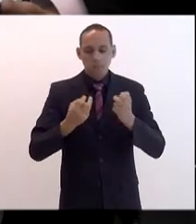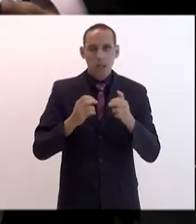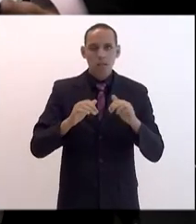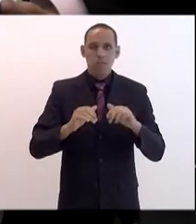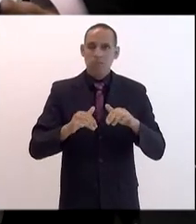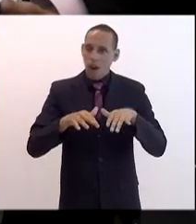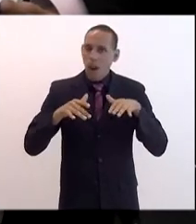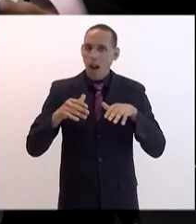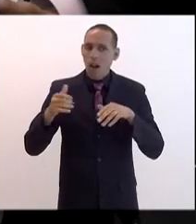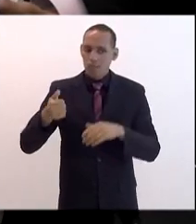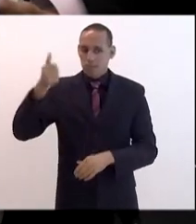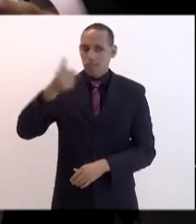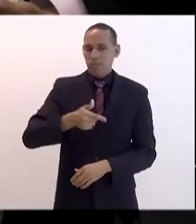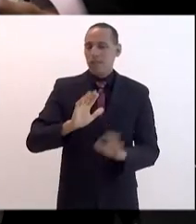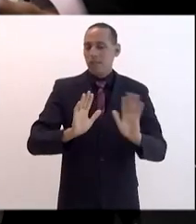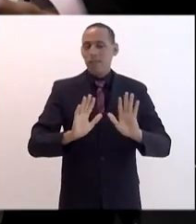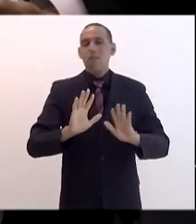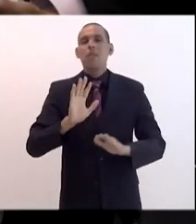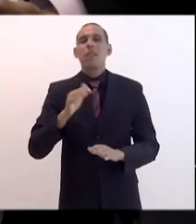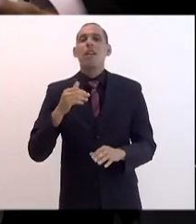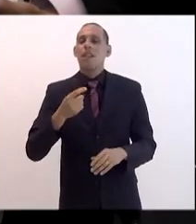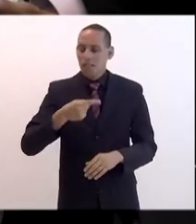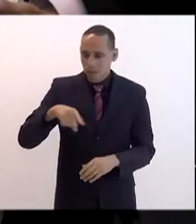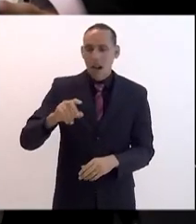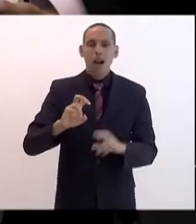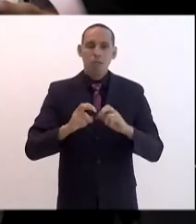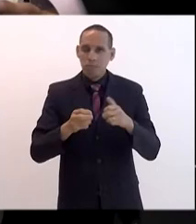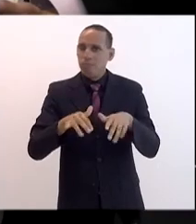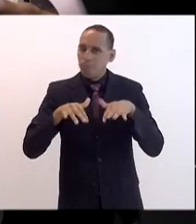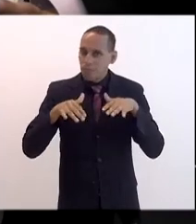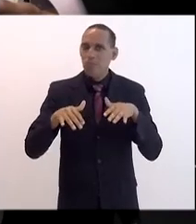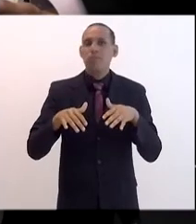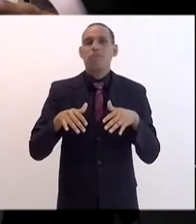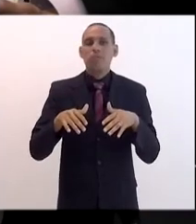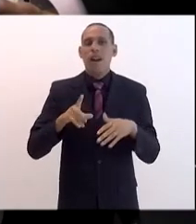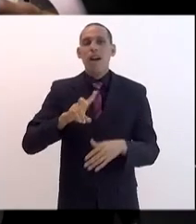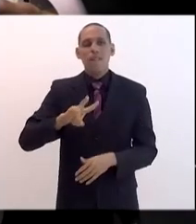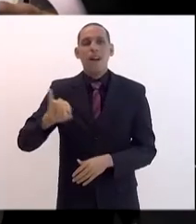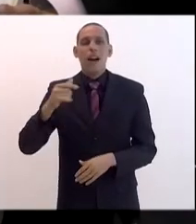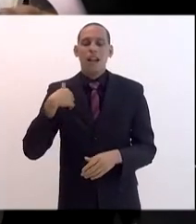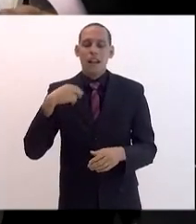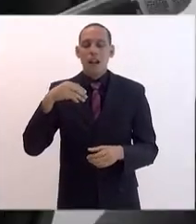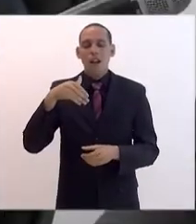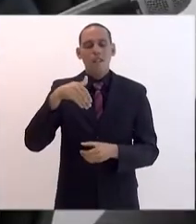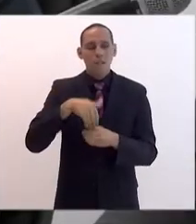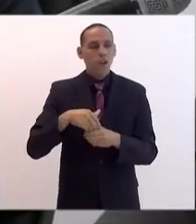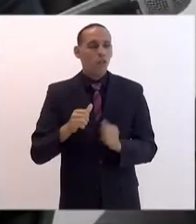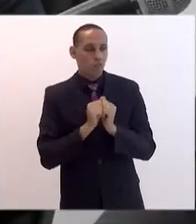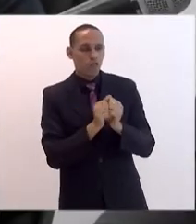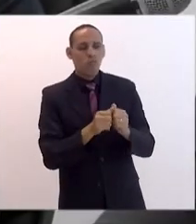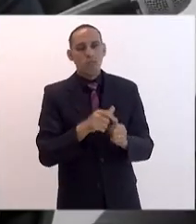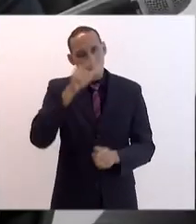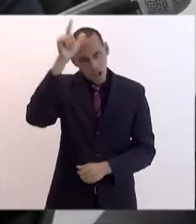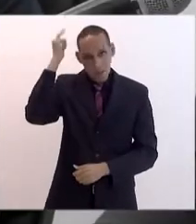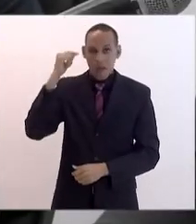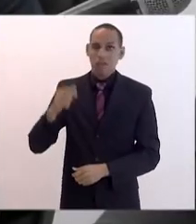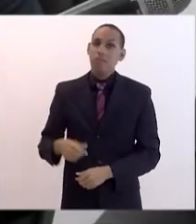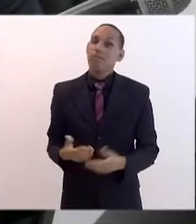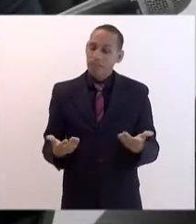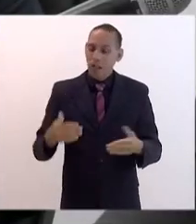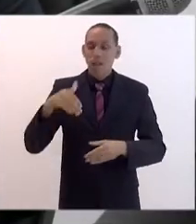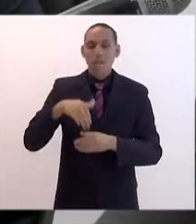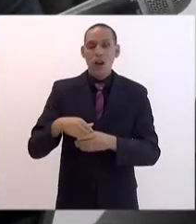vá ao plenário. Eu voto com o deputado Luiz Paulo. Ok. Então, são 4-2.